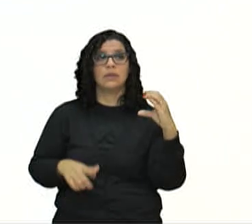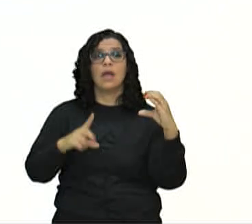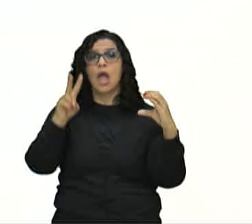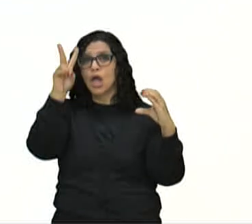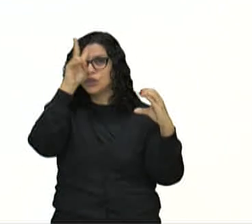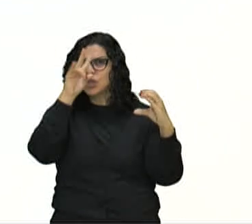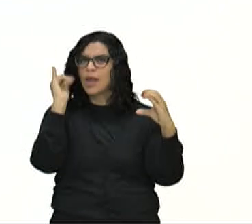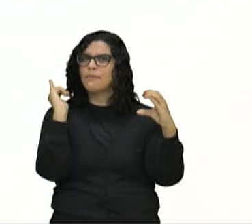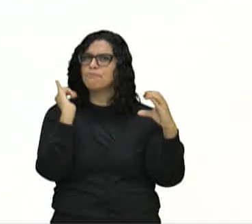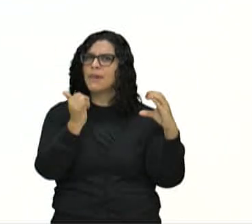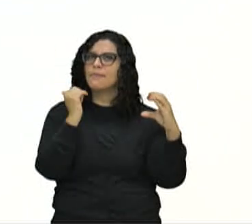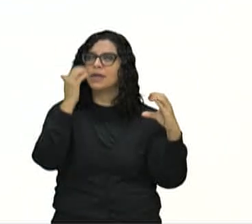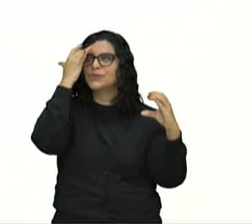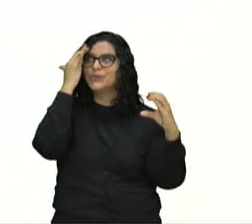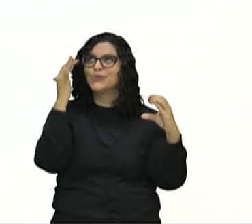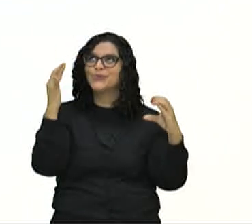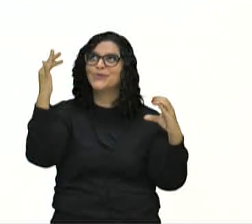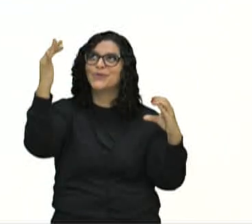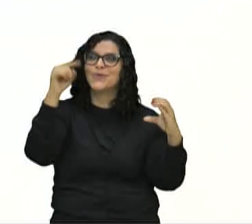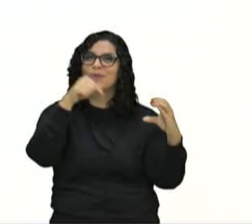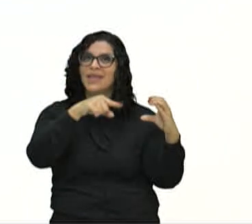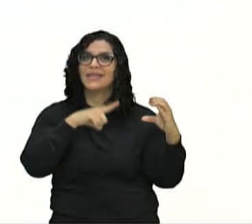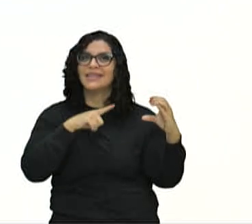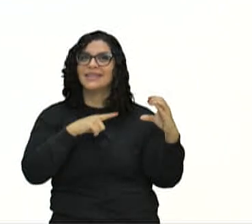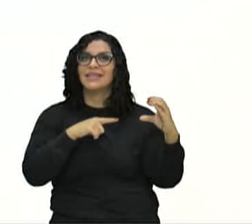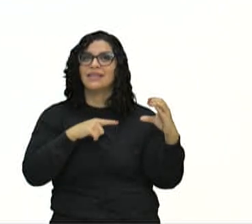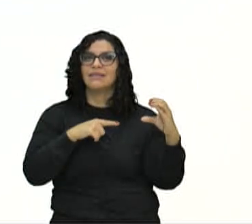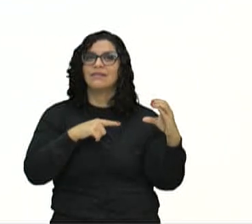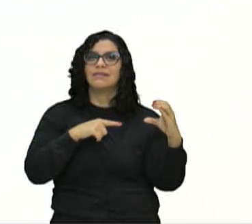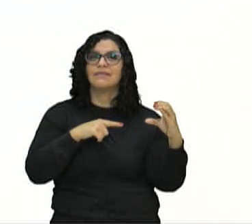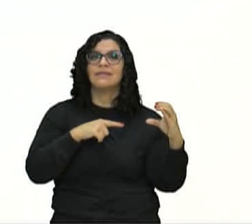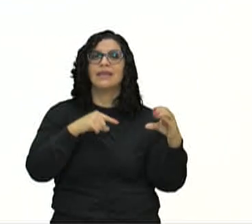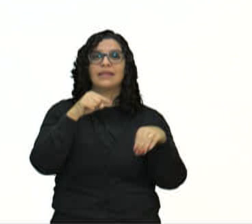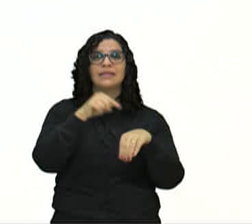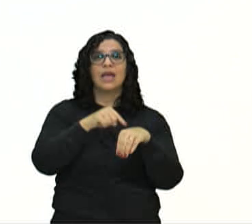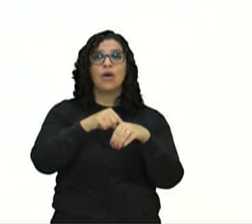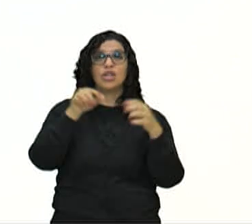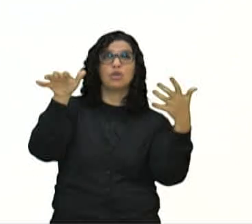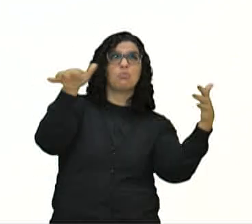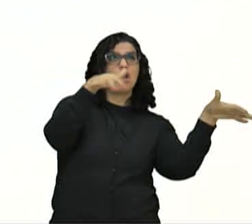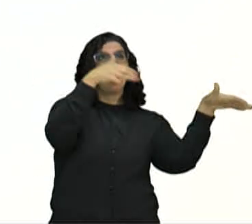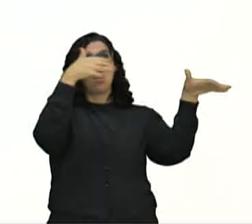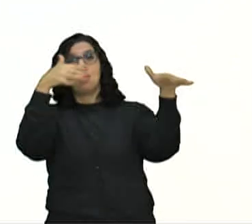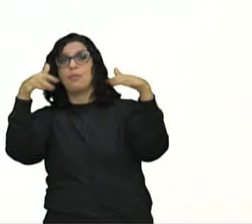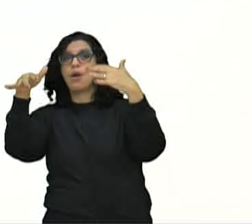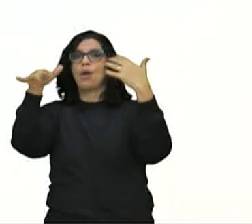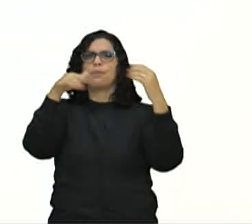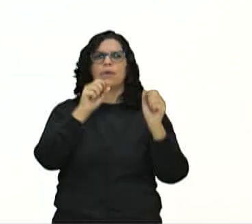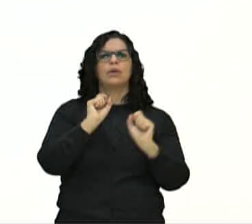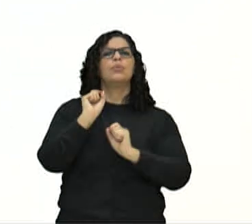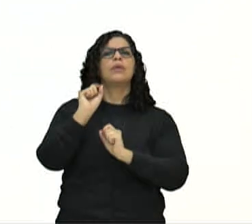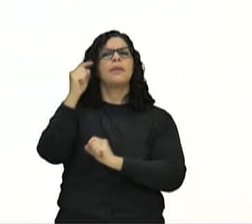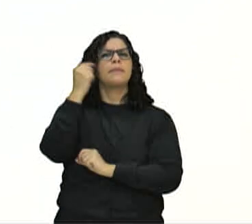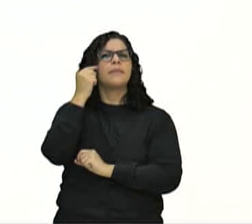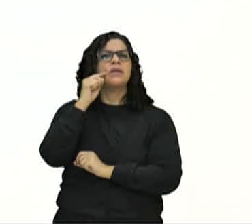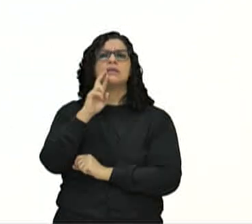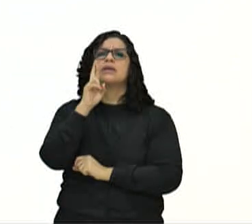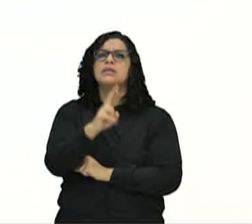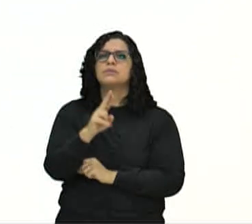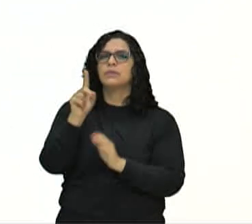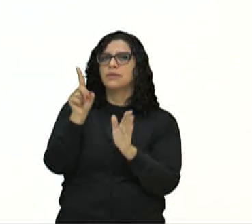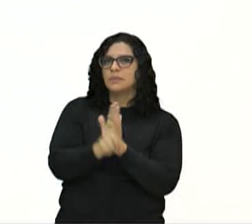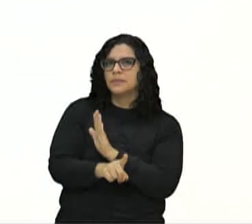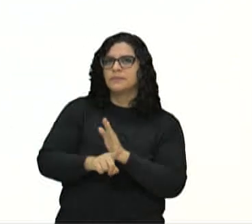história conta um sonho que o narrador teve durante uma tempestade. Pensa aí e responda essa